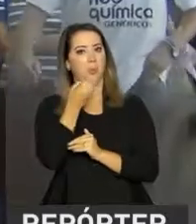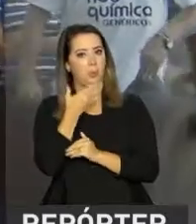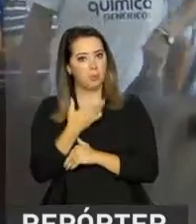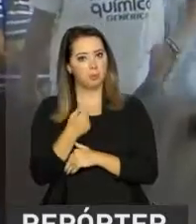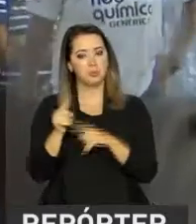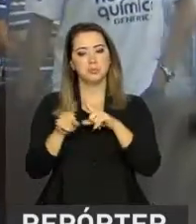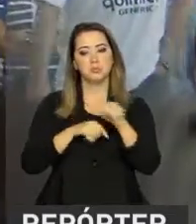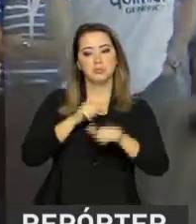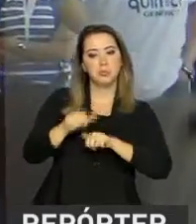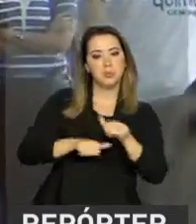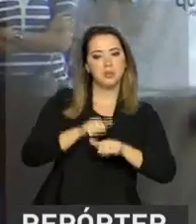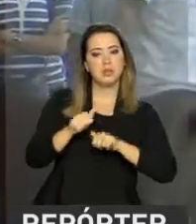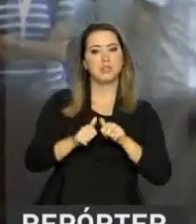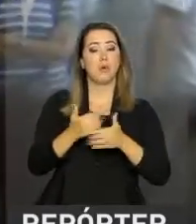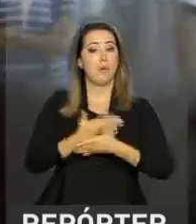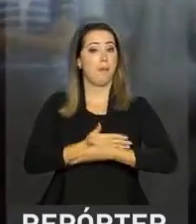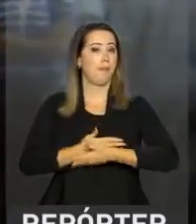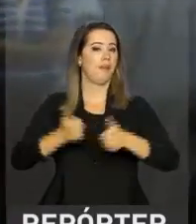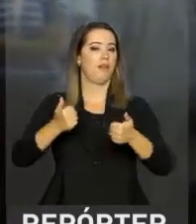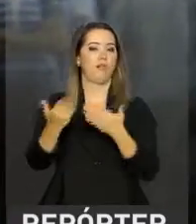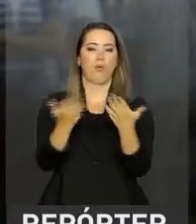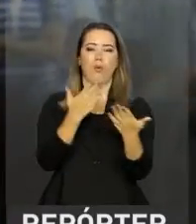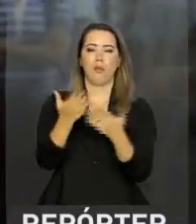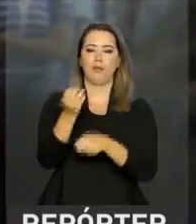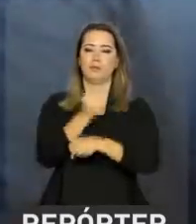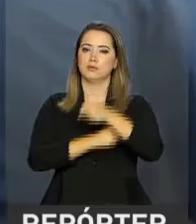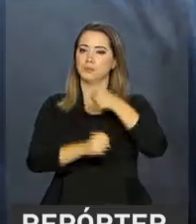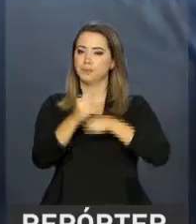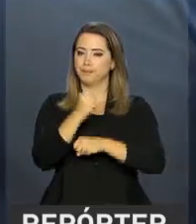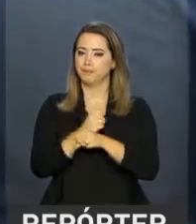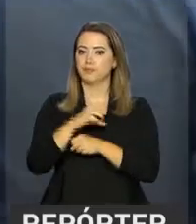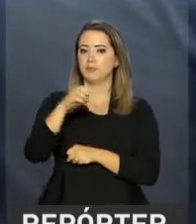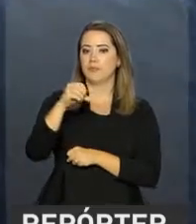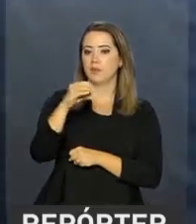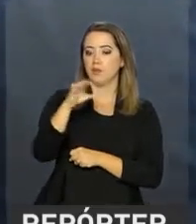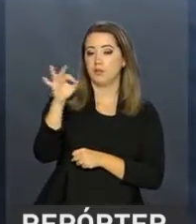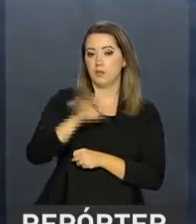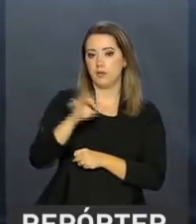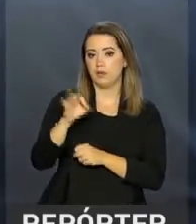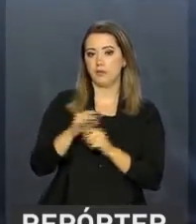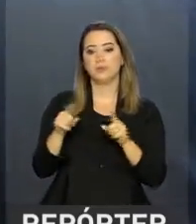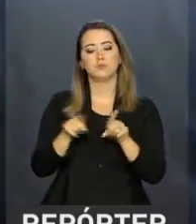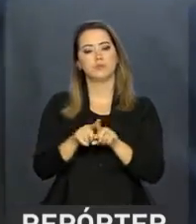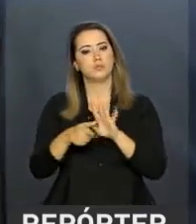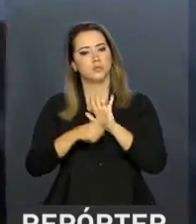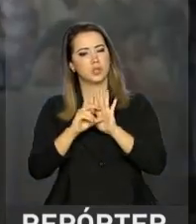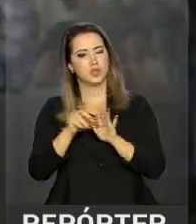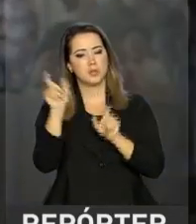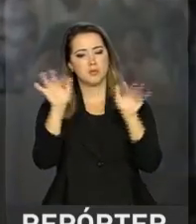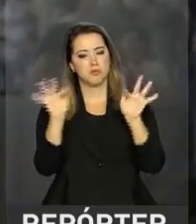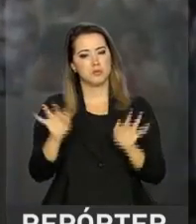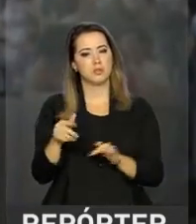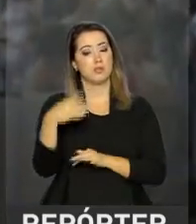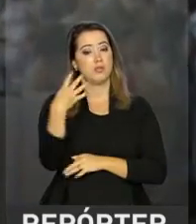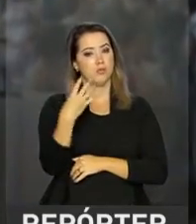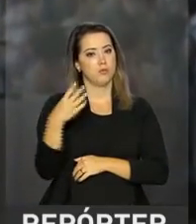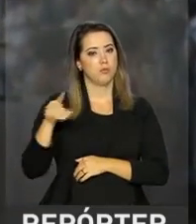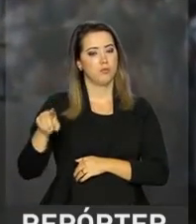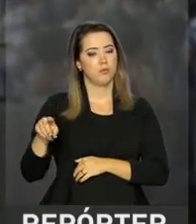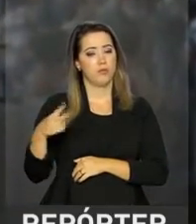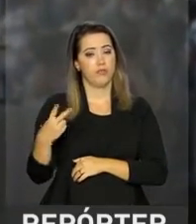relação à virada de 2016 quando a pontualidade foi de 90% ea satisfação média teve nota